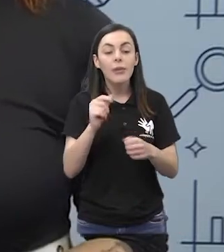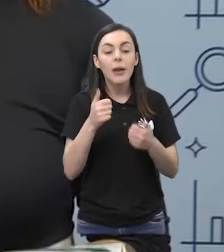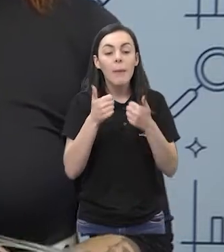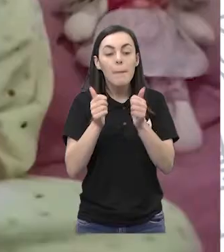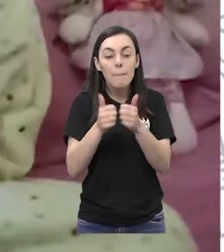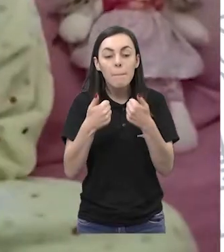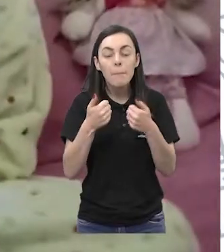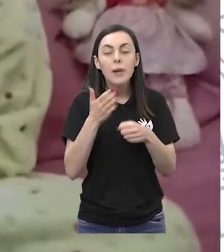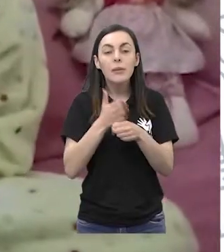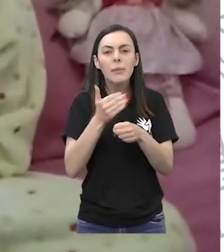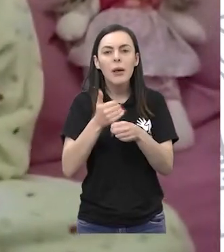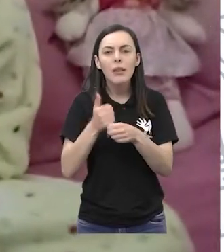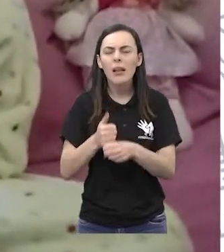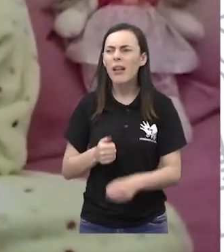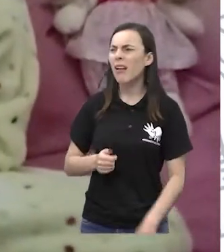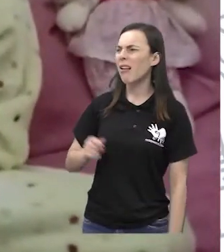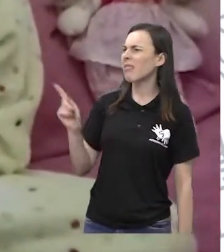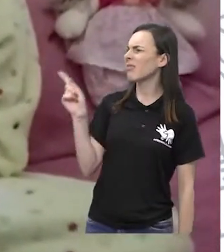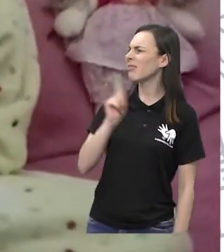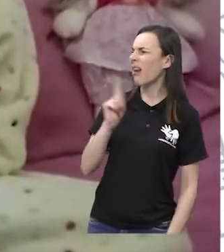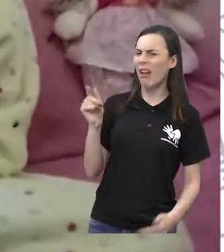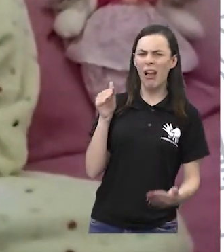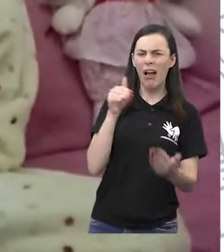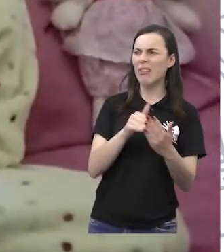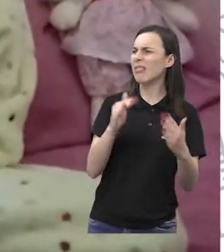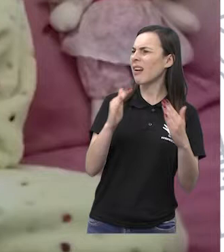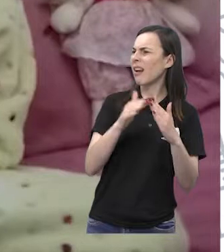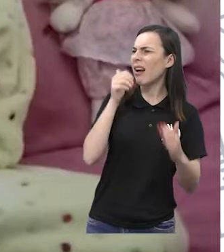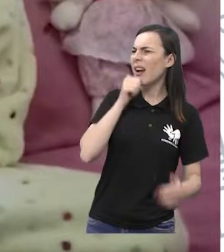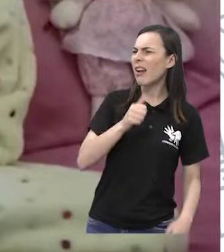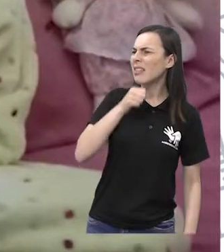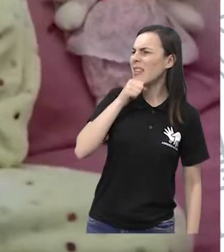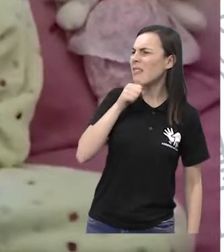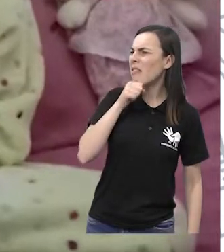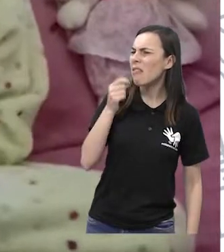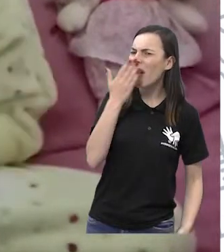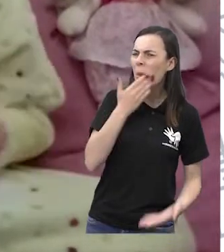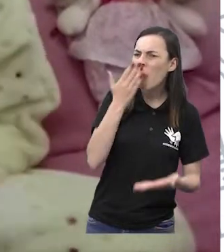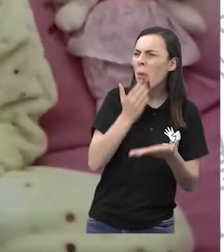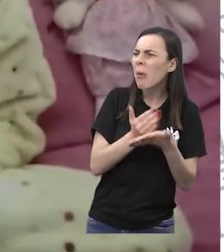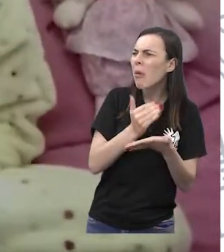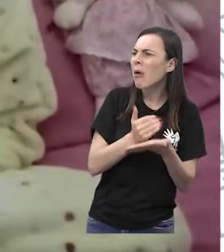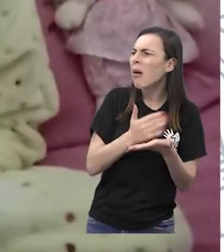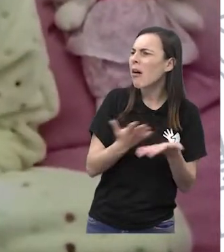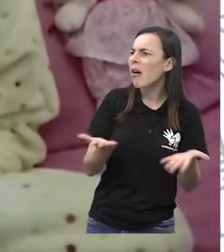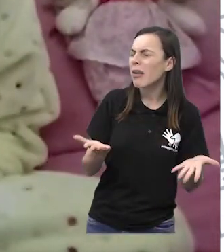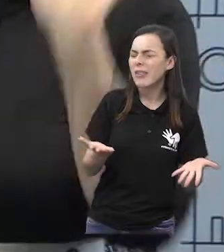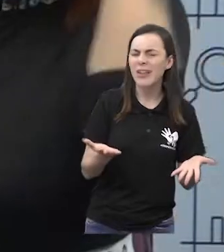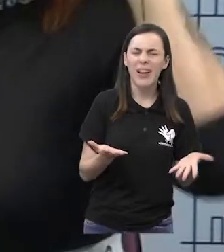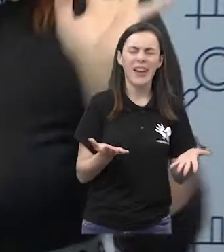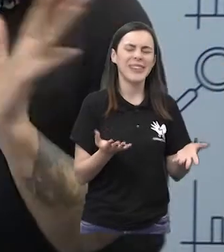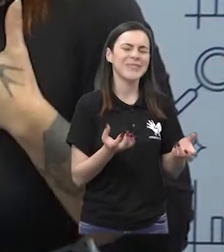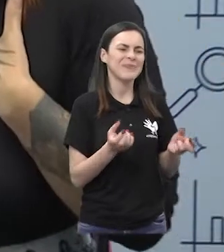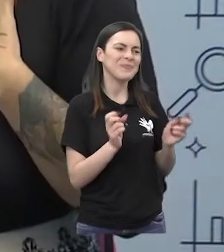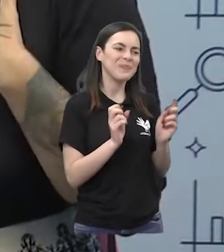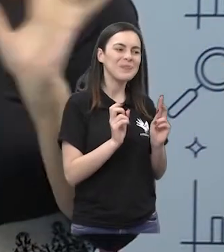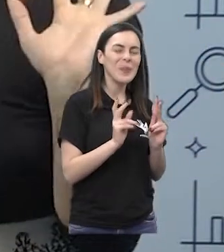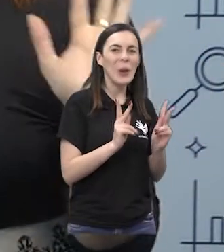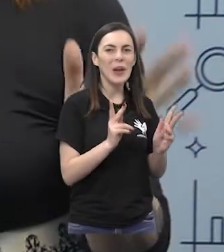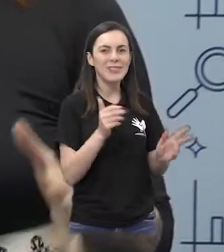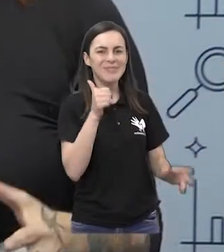batata não vá até a casa da vovó e leve para ela esta fatia de bolo que seja